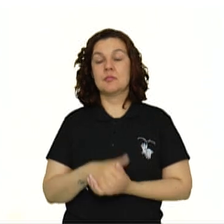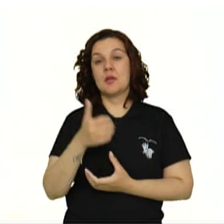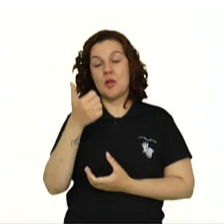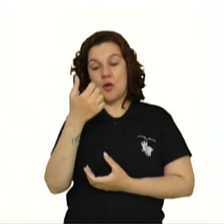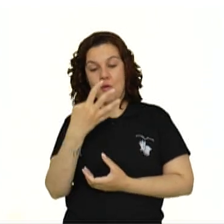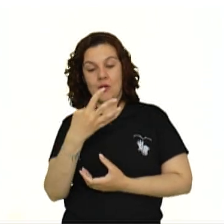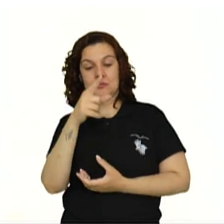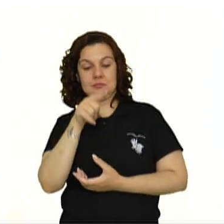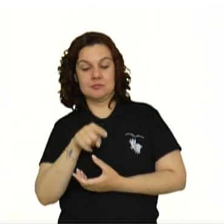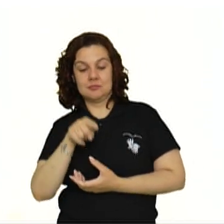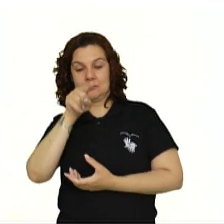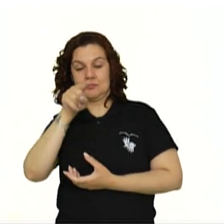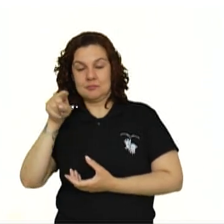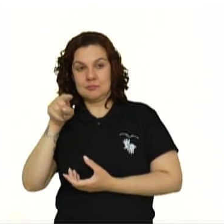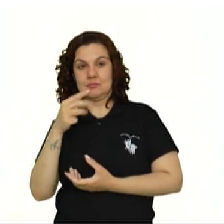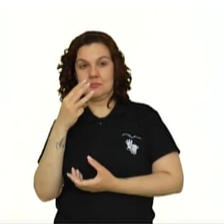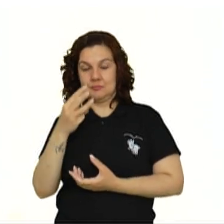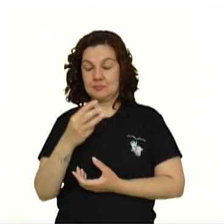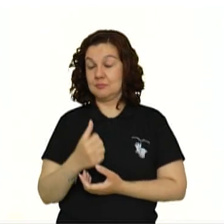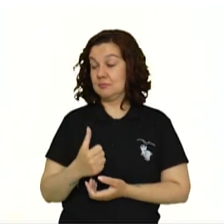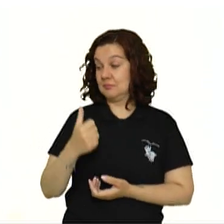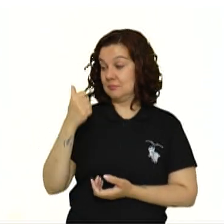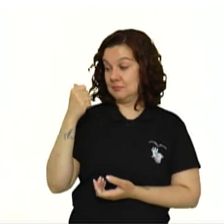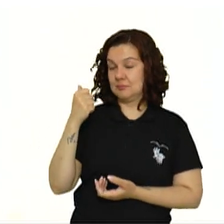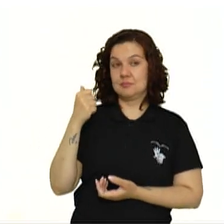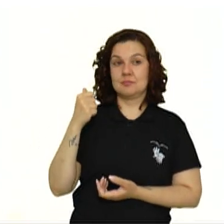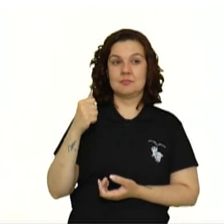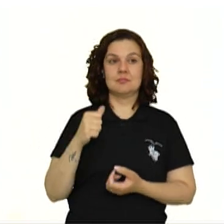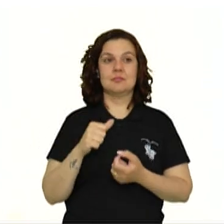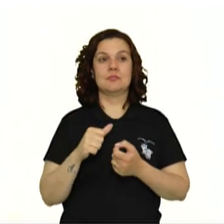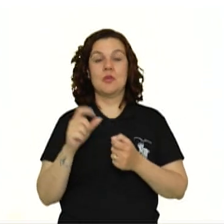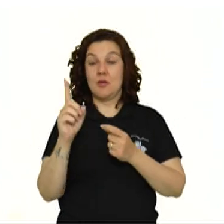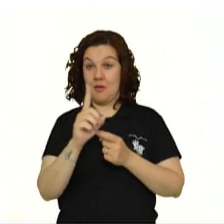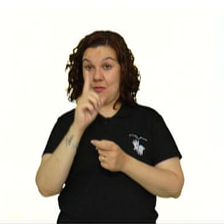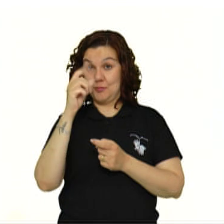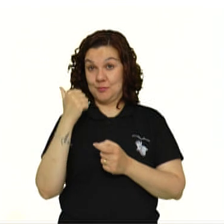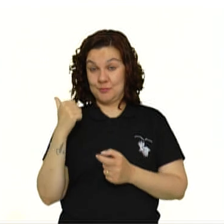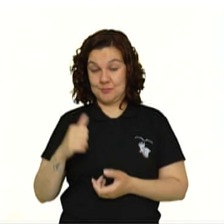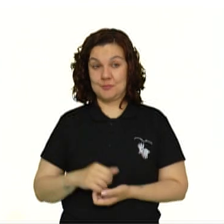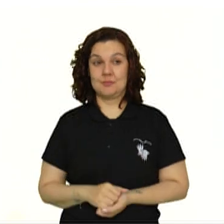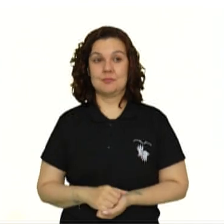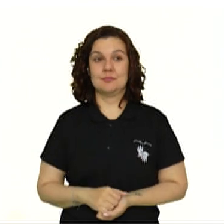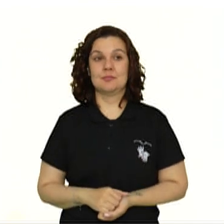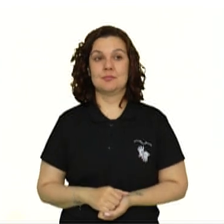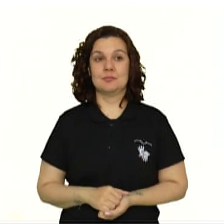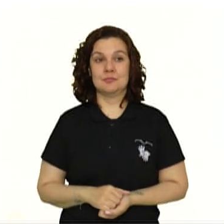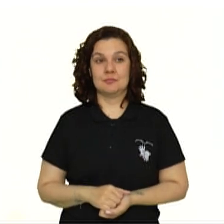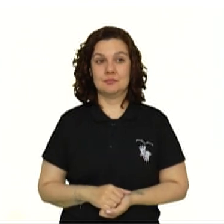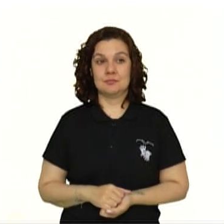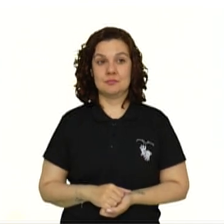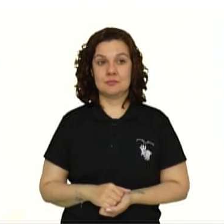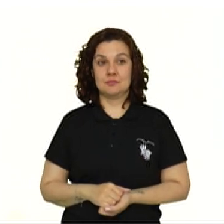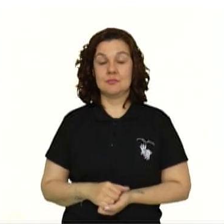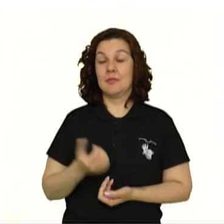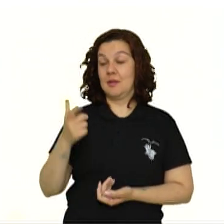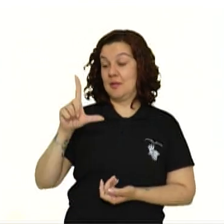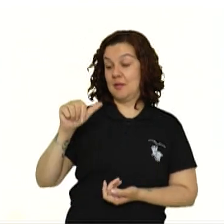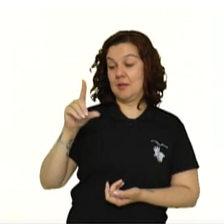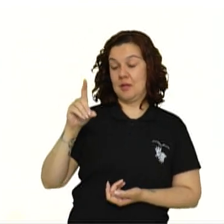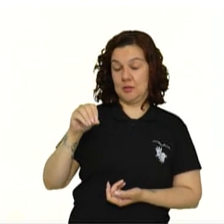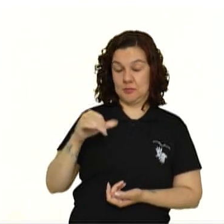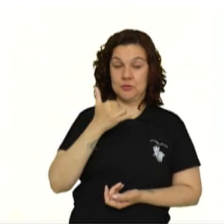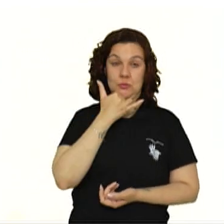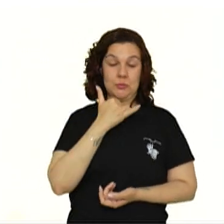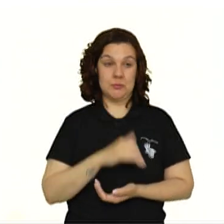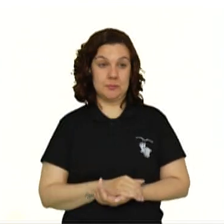4 raiz quadrada de 3 centímetros é a medida da nossa altura. Altura não, é a medida do